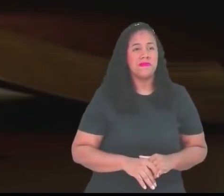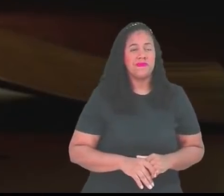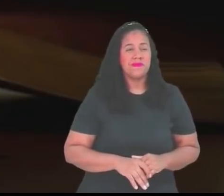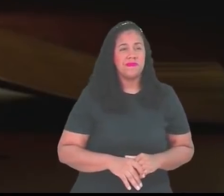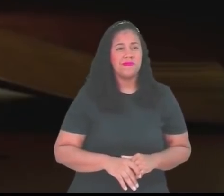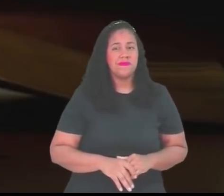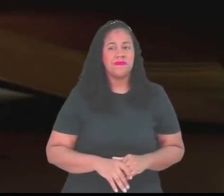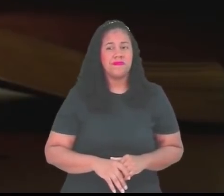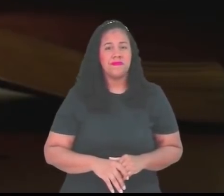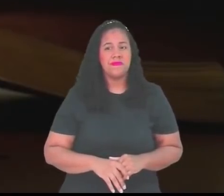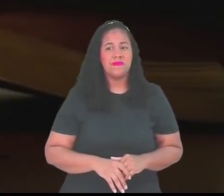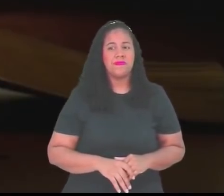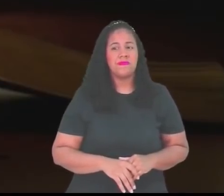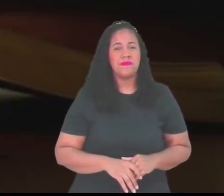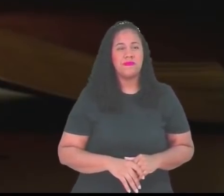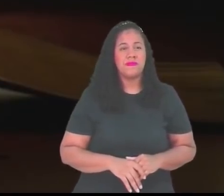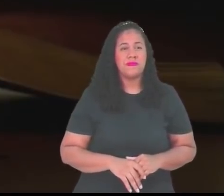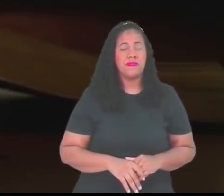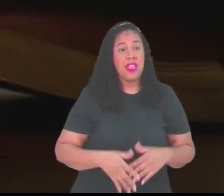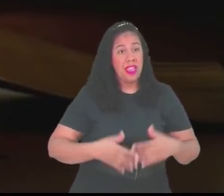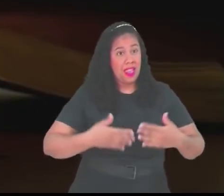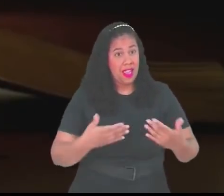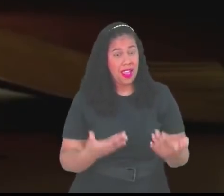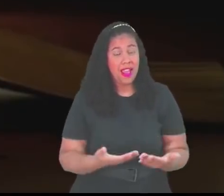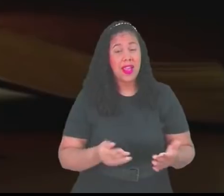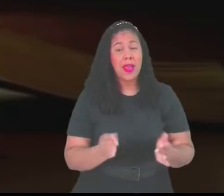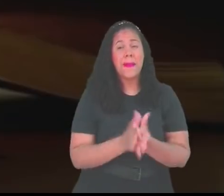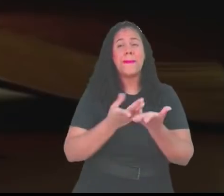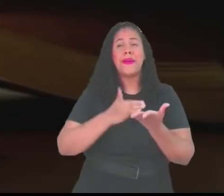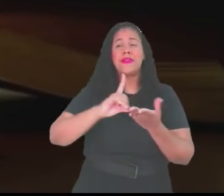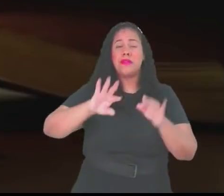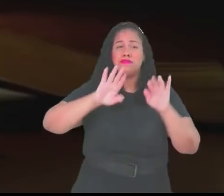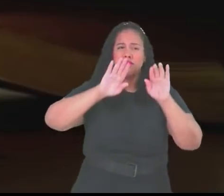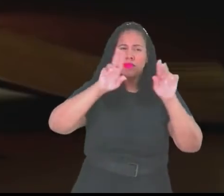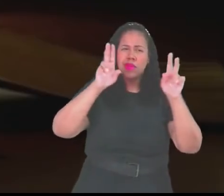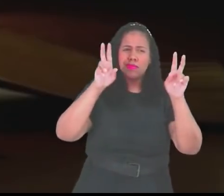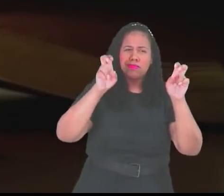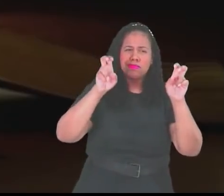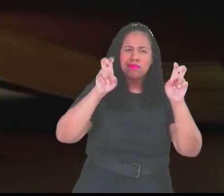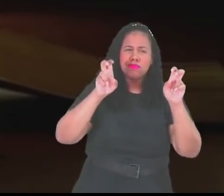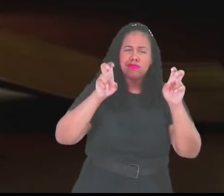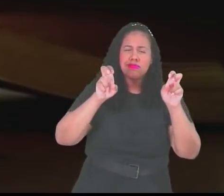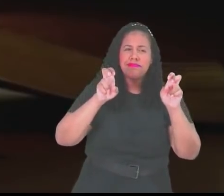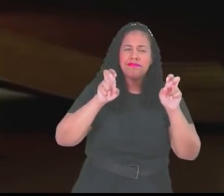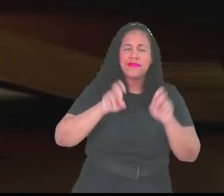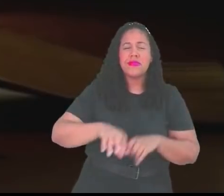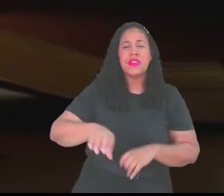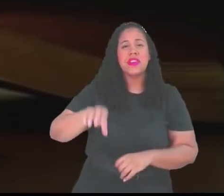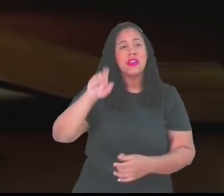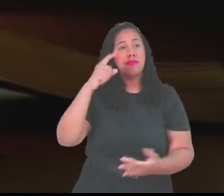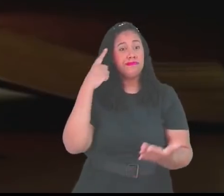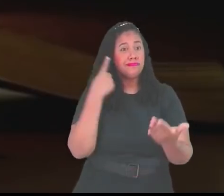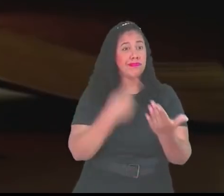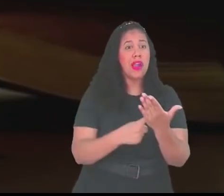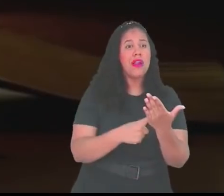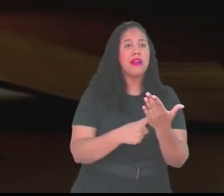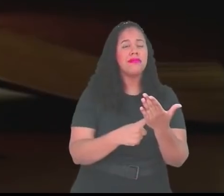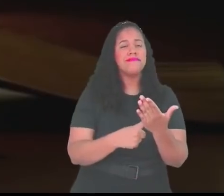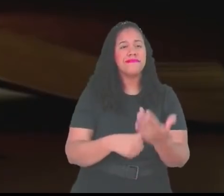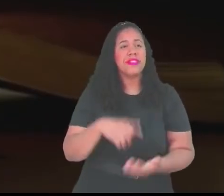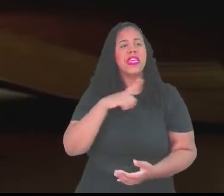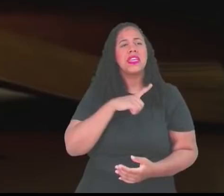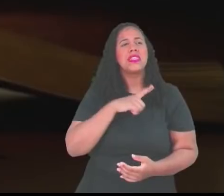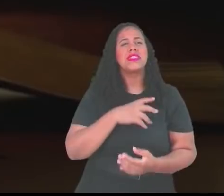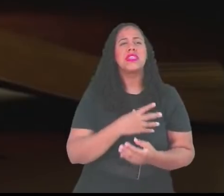braveza. Aí aqui está uma palavra entre parênteses, selá. Há muitas